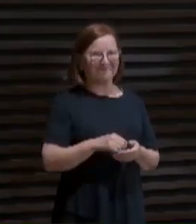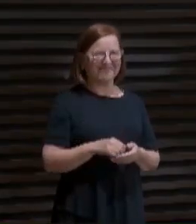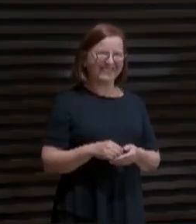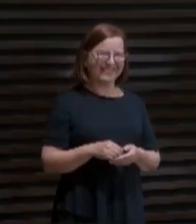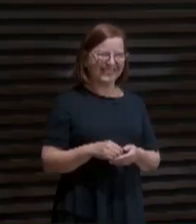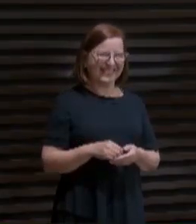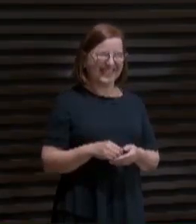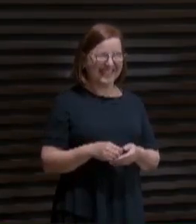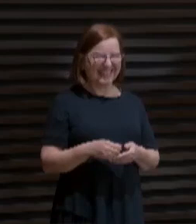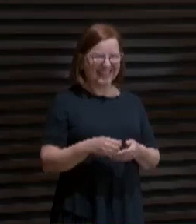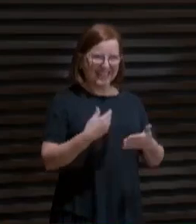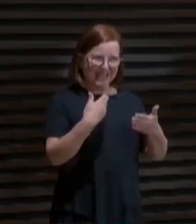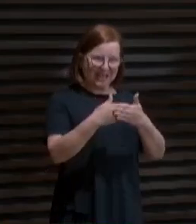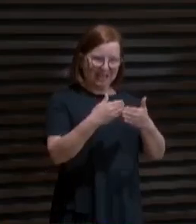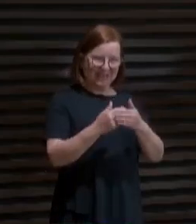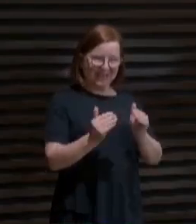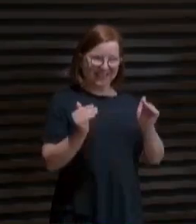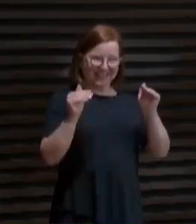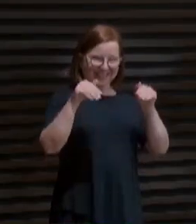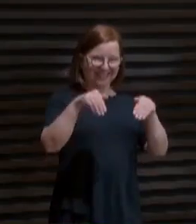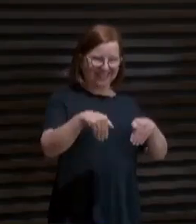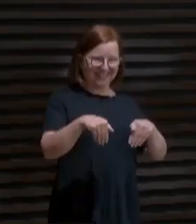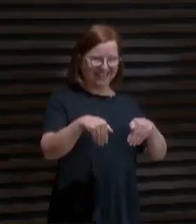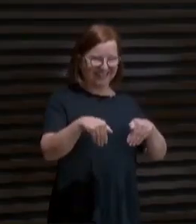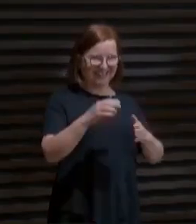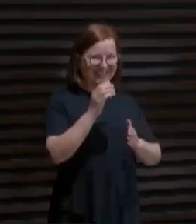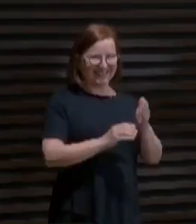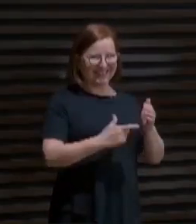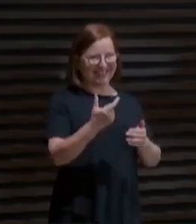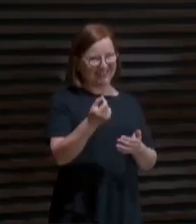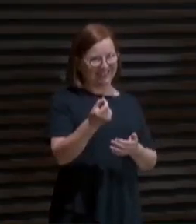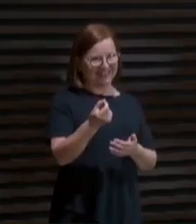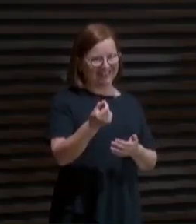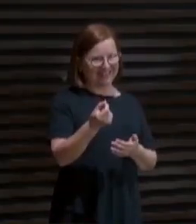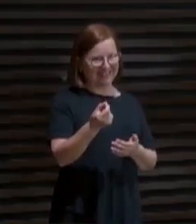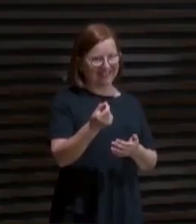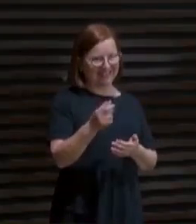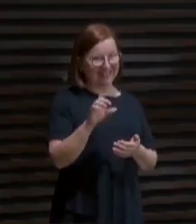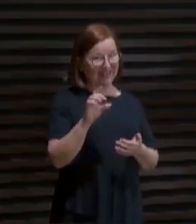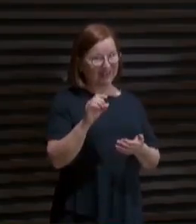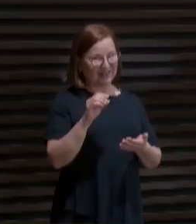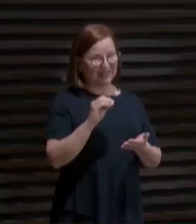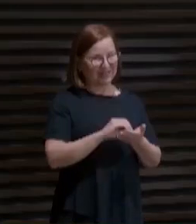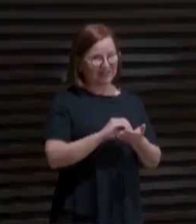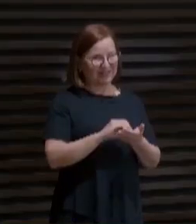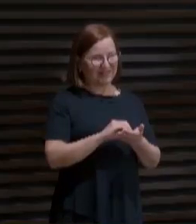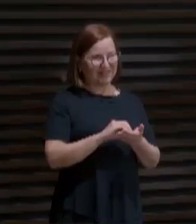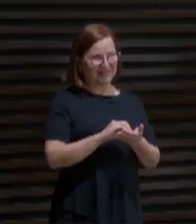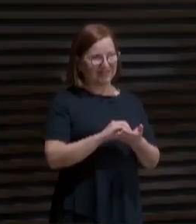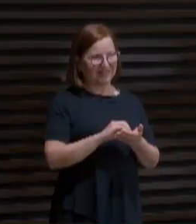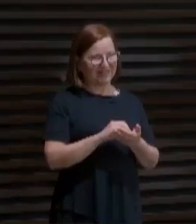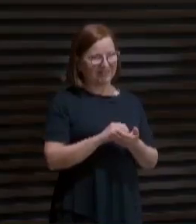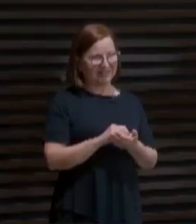chegando ao fim do capítulo 20 e só me resta